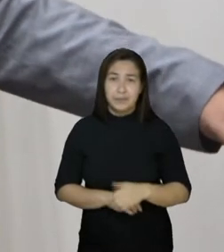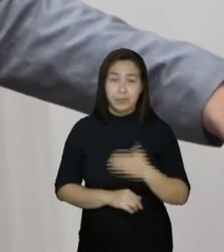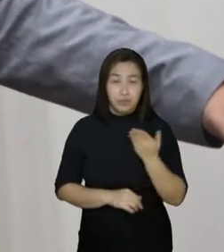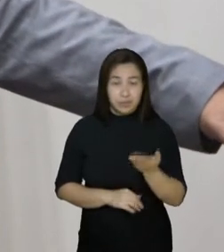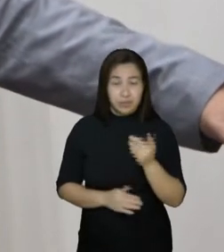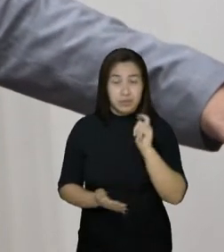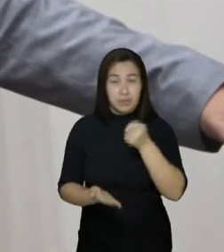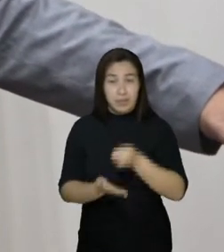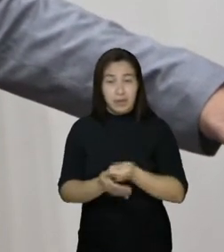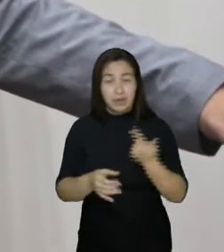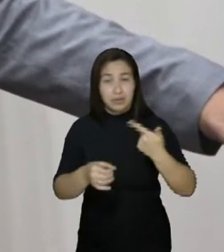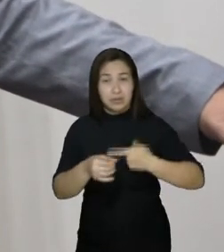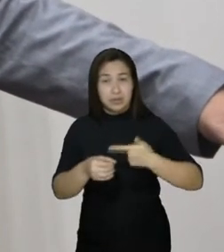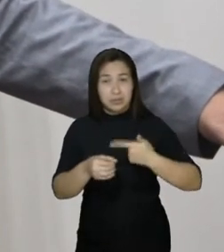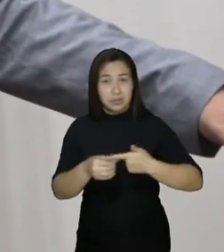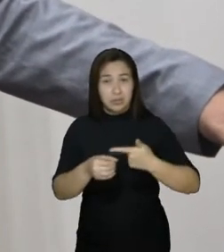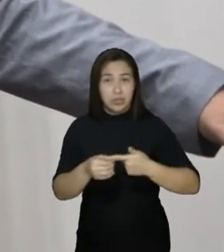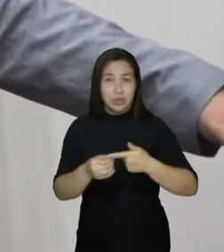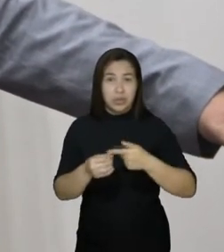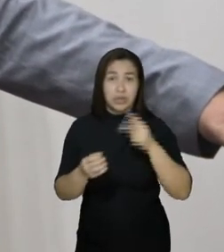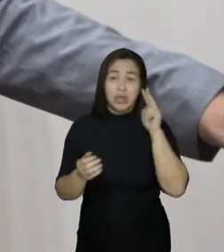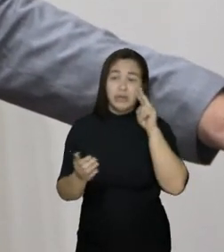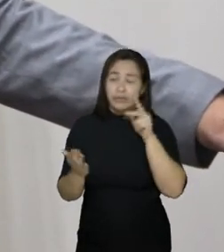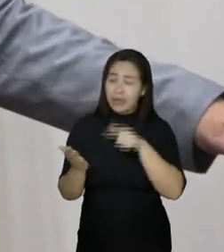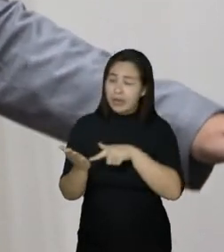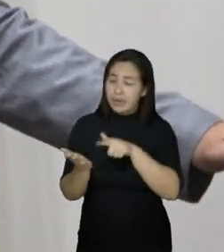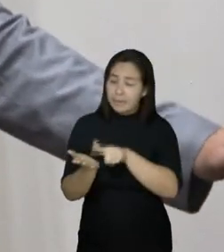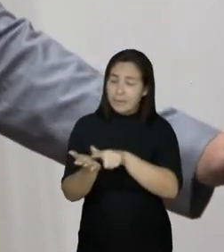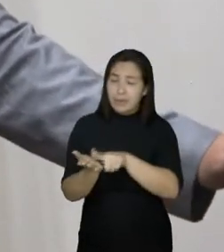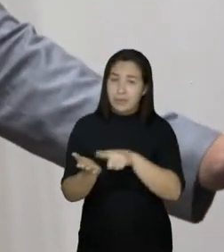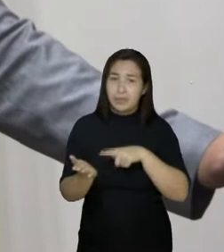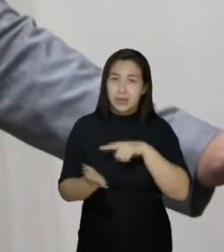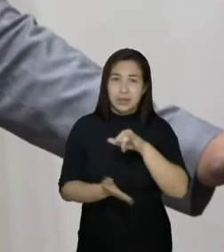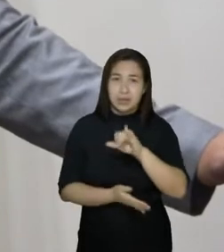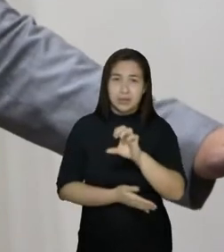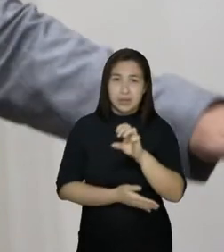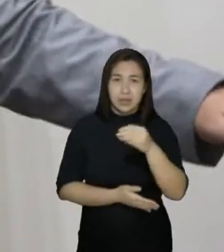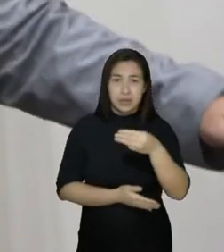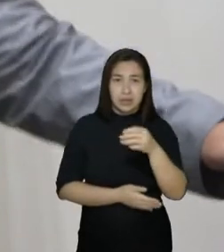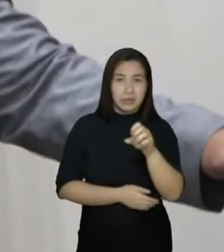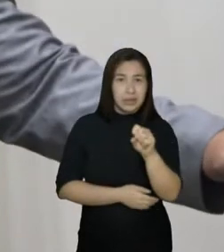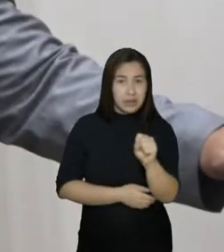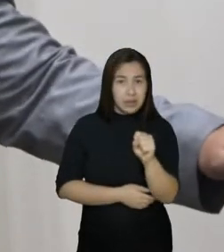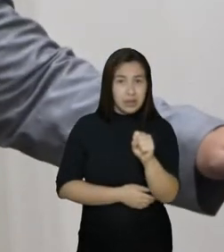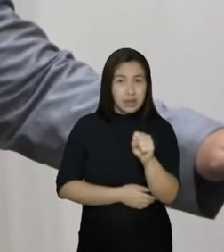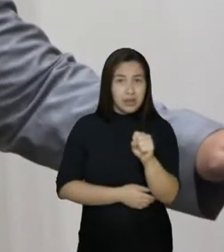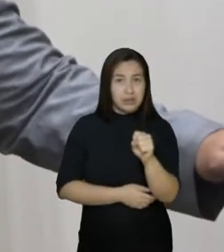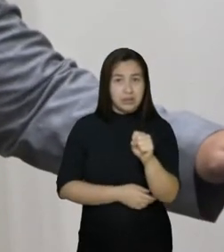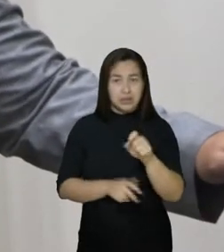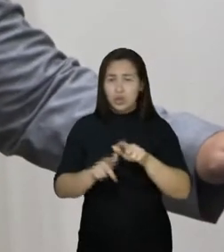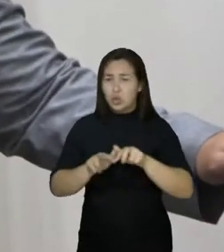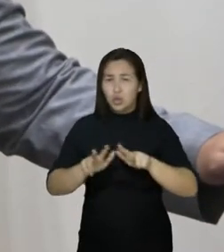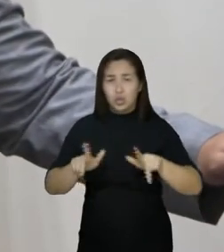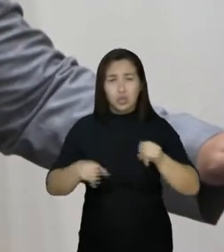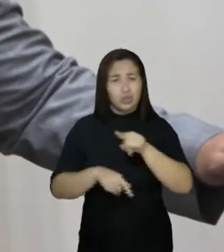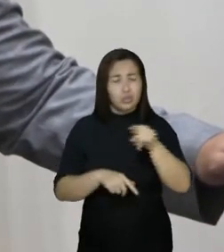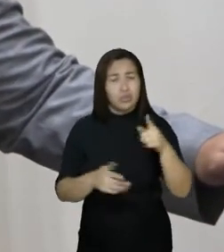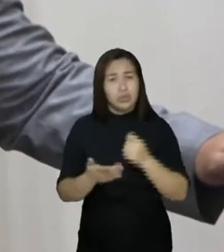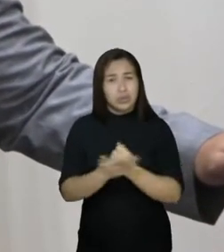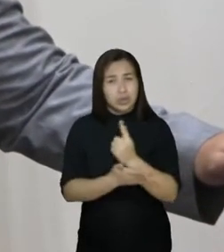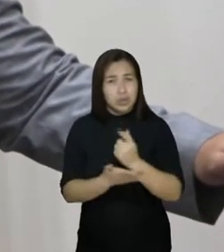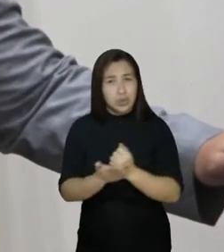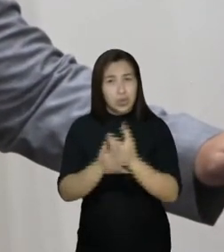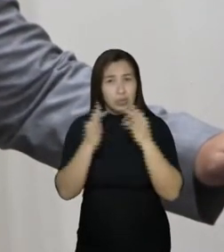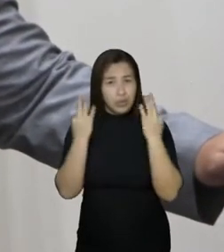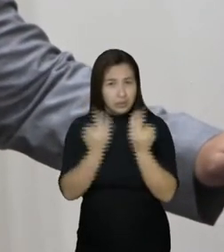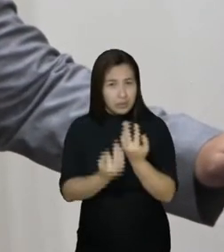lá a gasolina, você olha na notinha, você vai ver lá o desconto do ICMS, no mercado, na farmácia, onde você for. Tudo que você comprar para a tua família, está lá